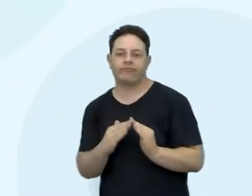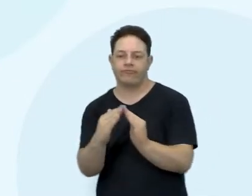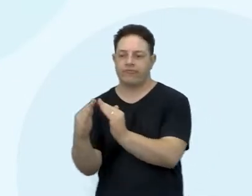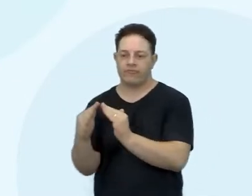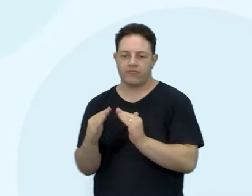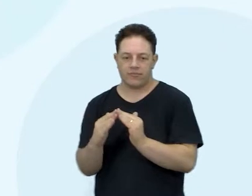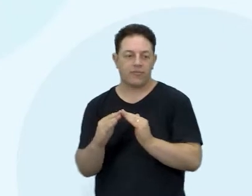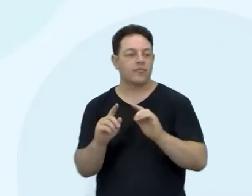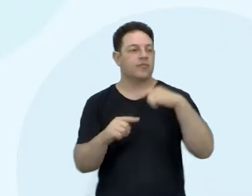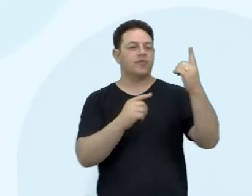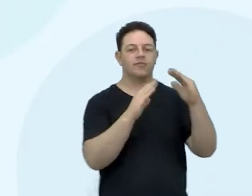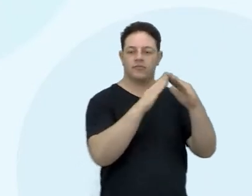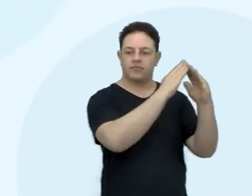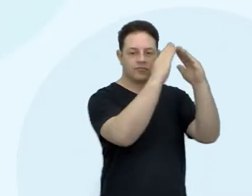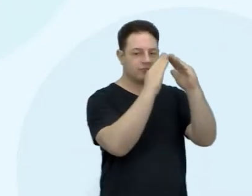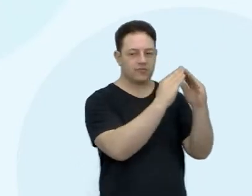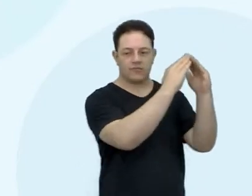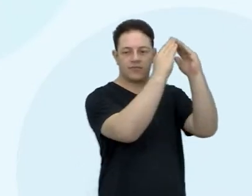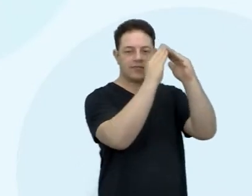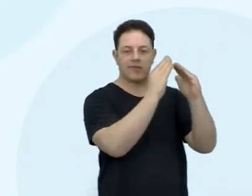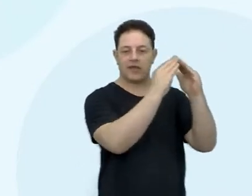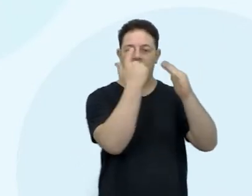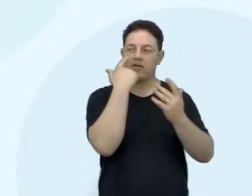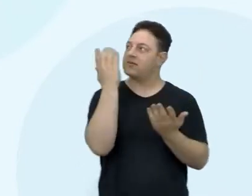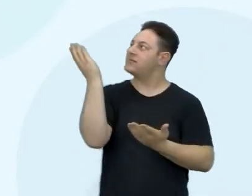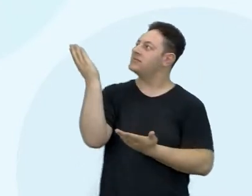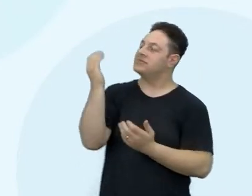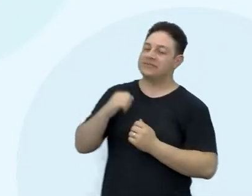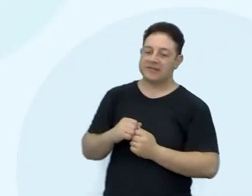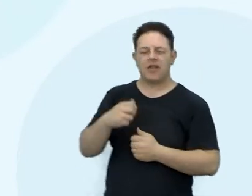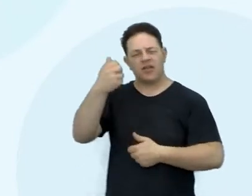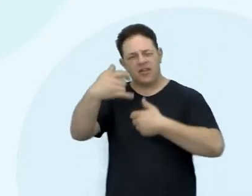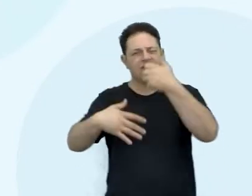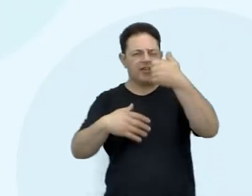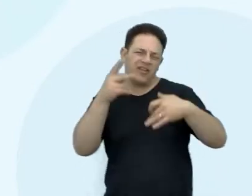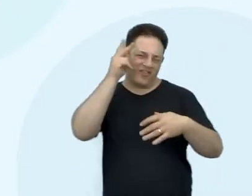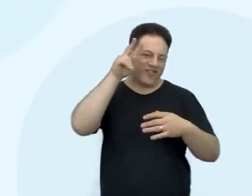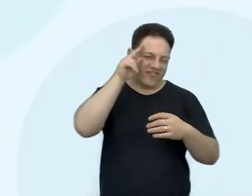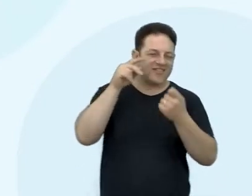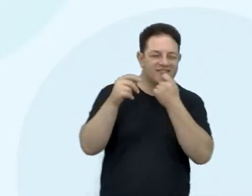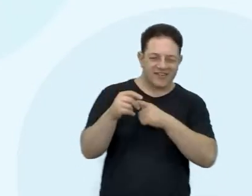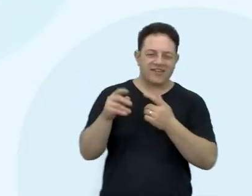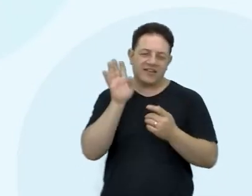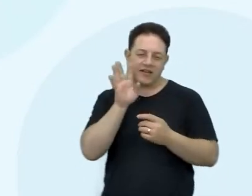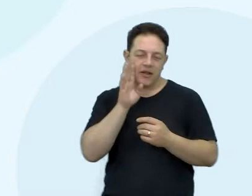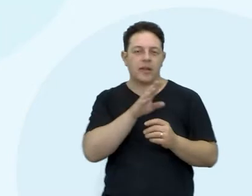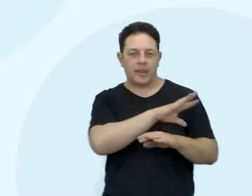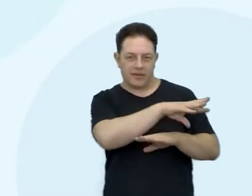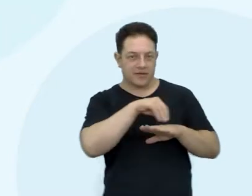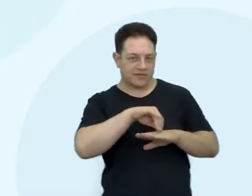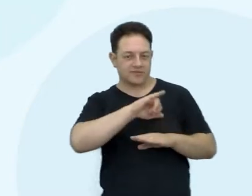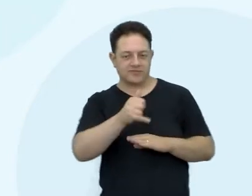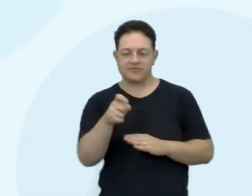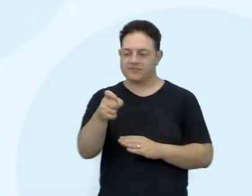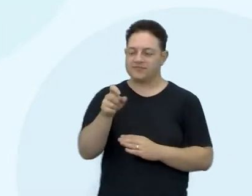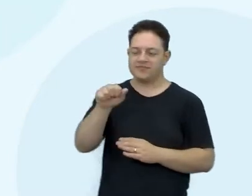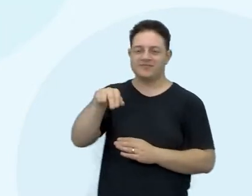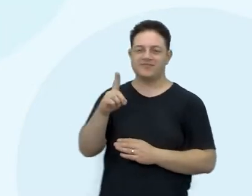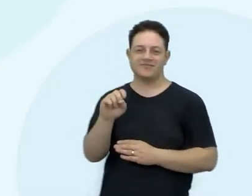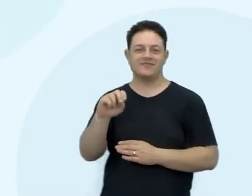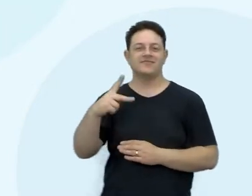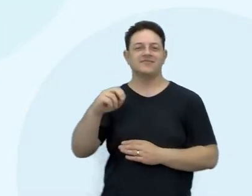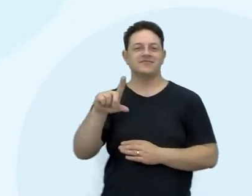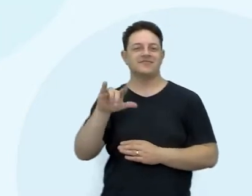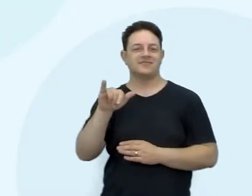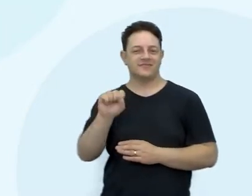também, outras pessoas vieram ocupar, então a gente contou uma história bacana, aproveitando aí a ideia do professor Alexandre de Xandópolis,